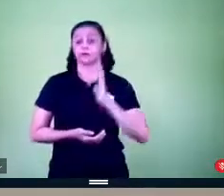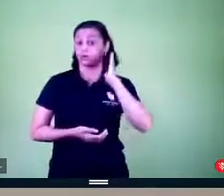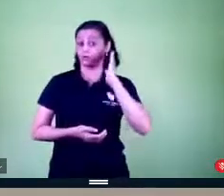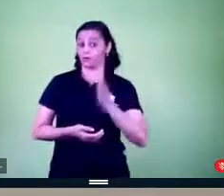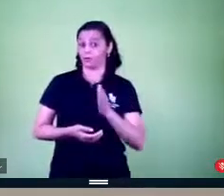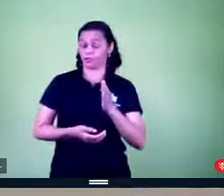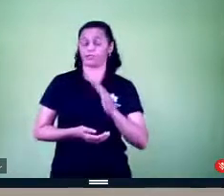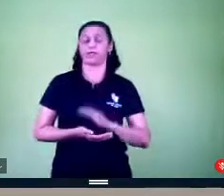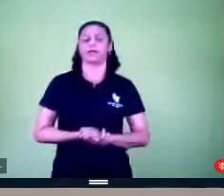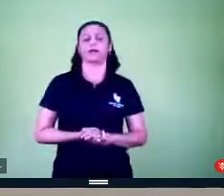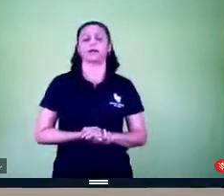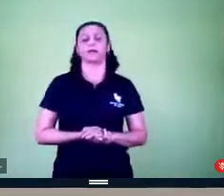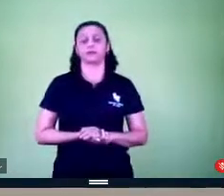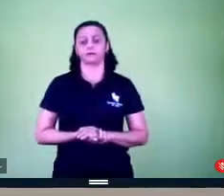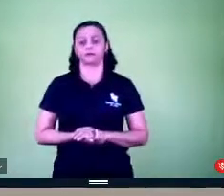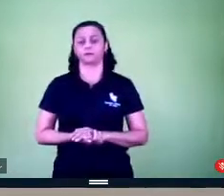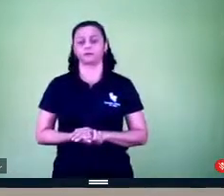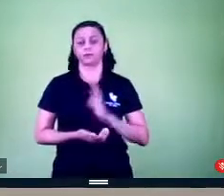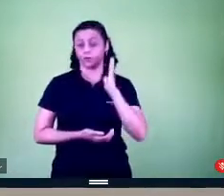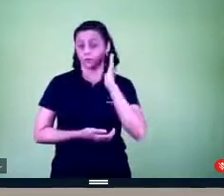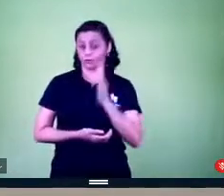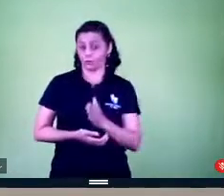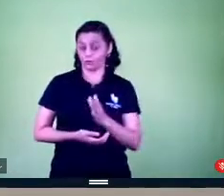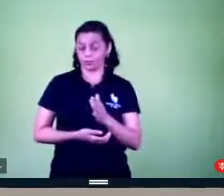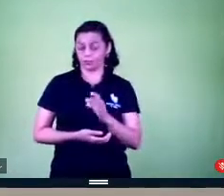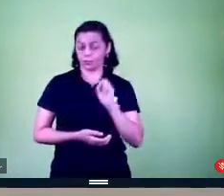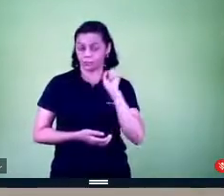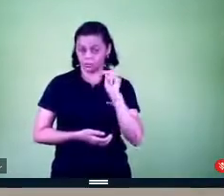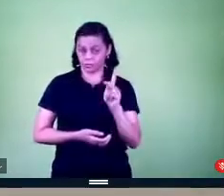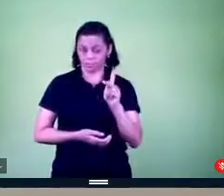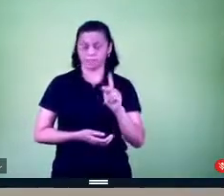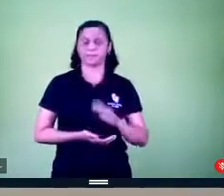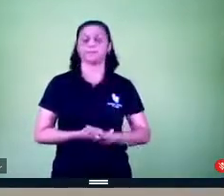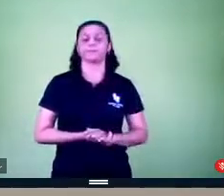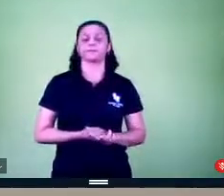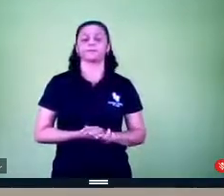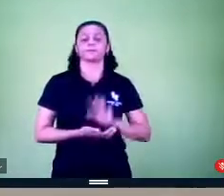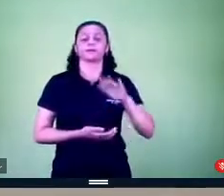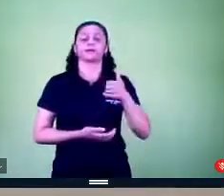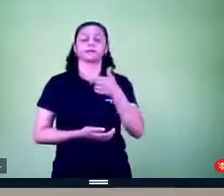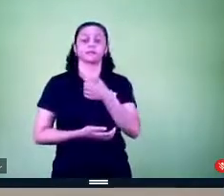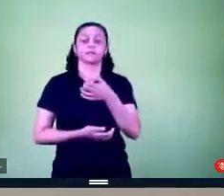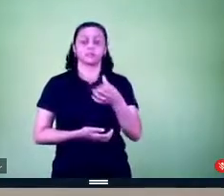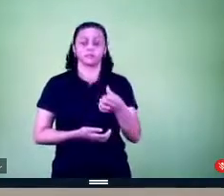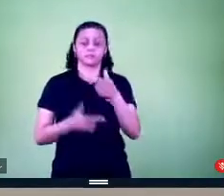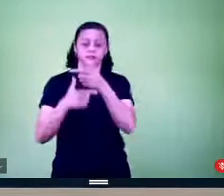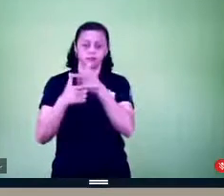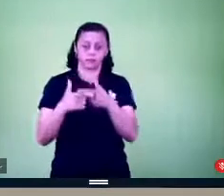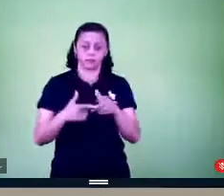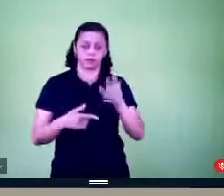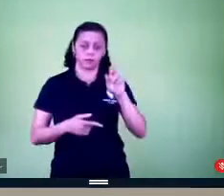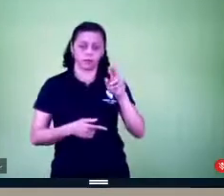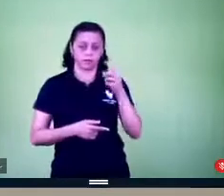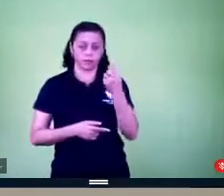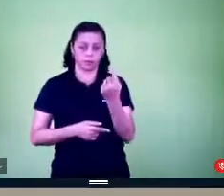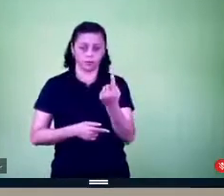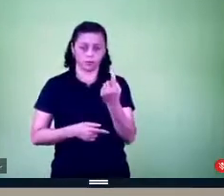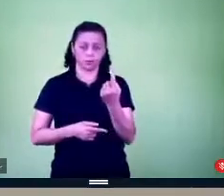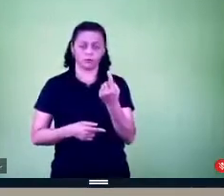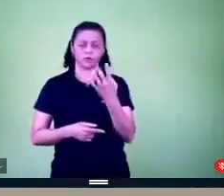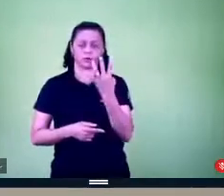expressão literal, né? Então, vamos lá, 16 dividido por R1, 4, mais R2, 16, 20,